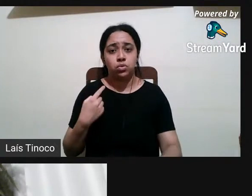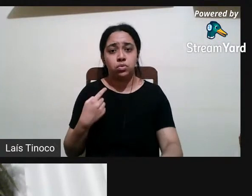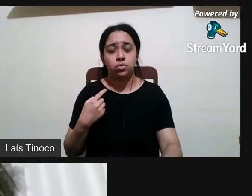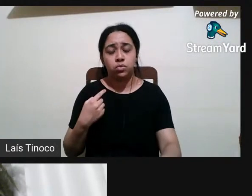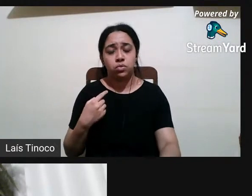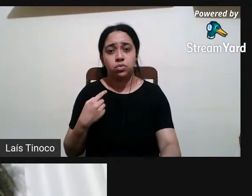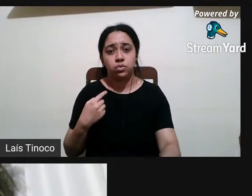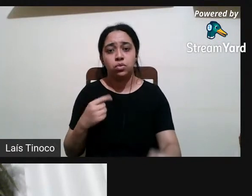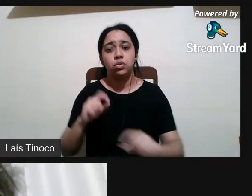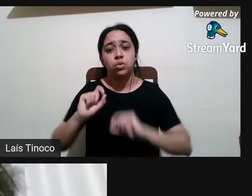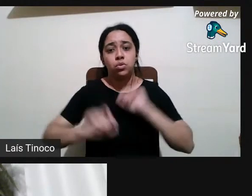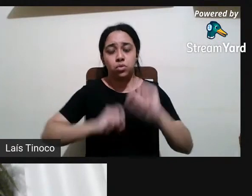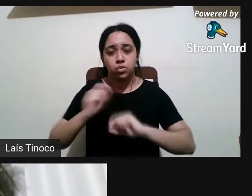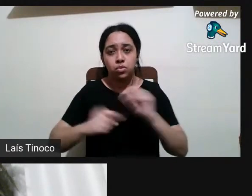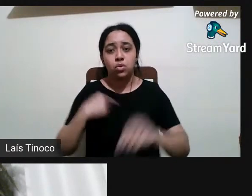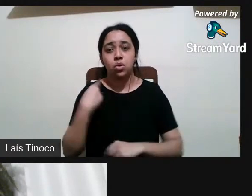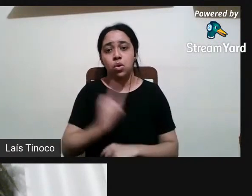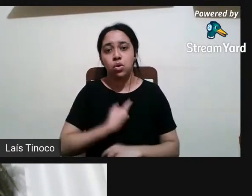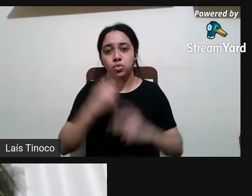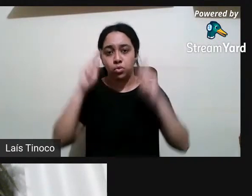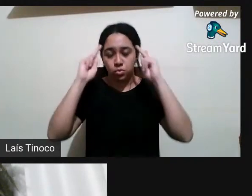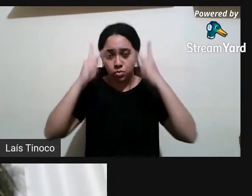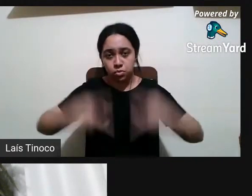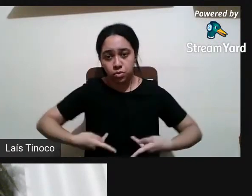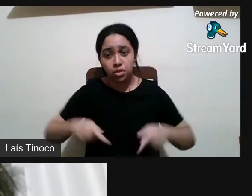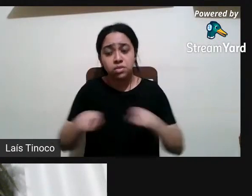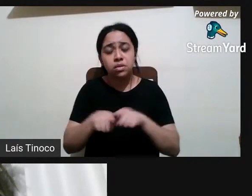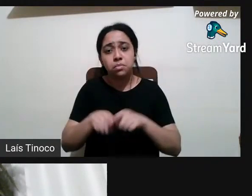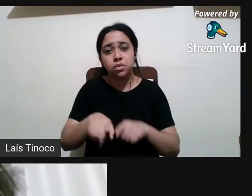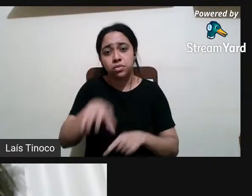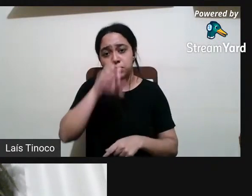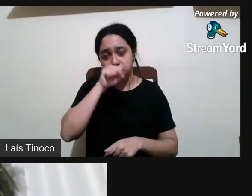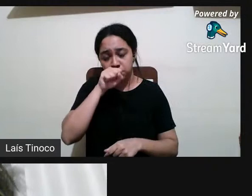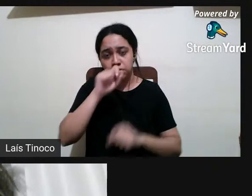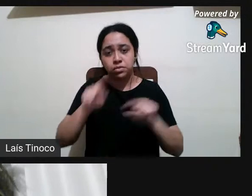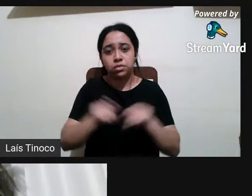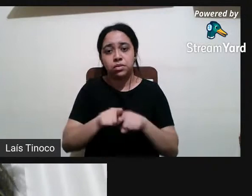produzindo microplástico, quanto nós estamos inalando e ingerindo, né?